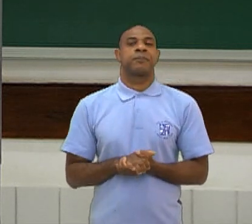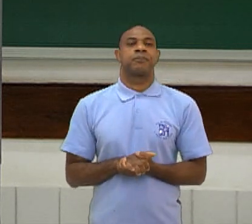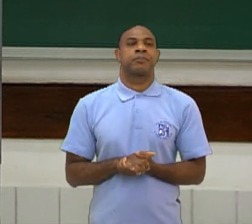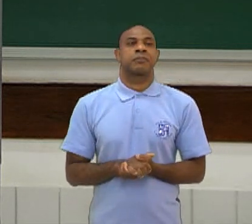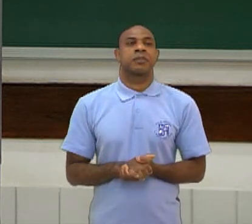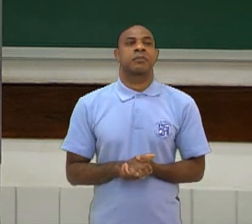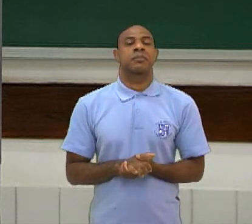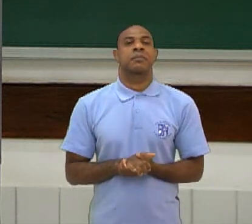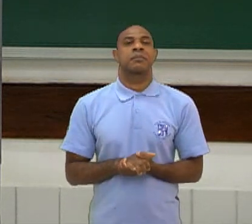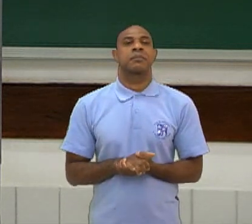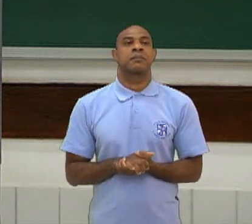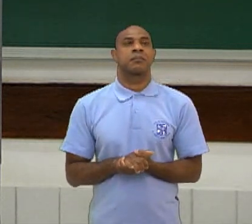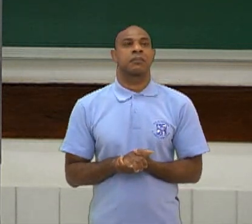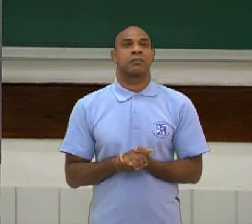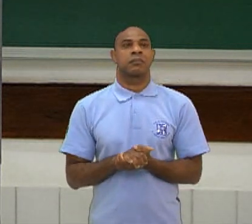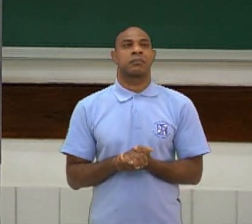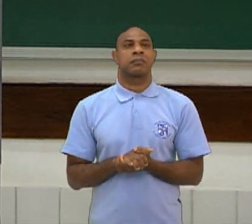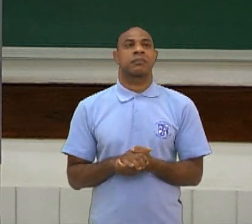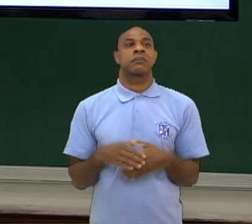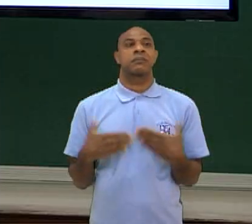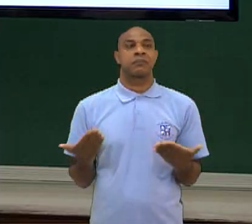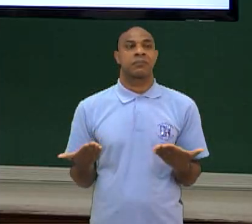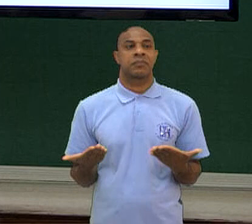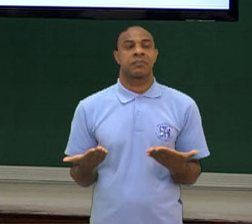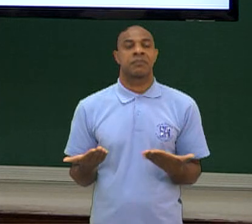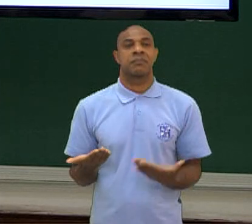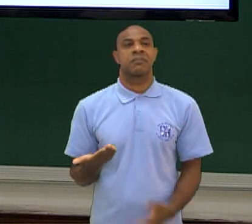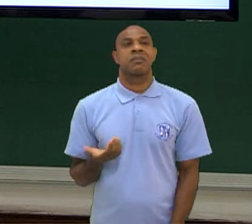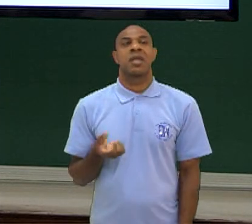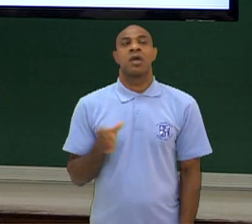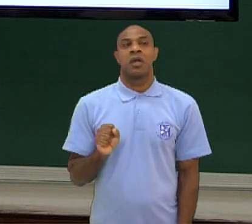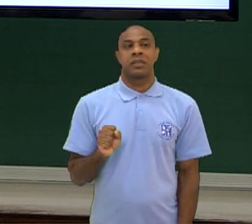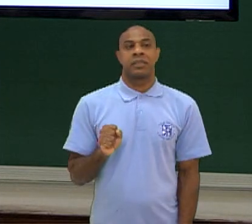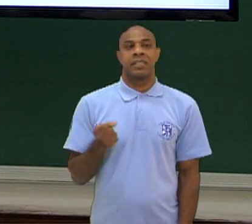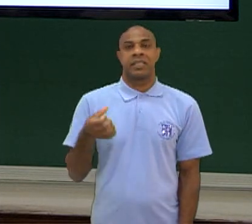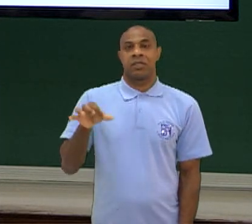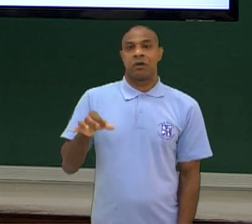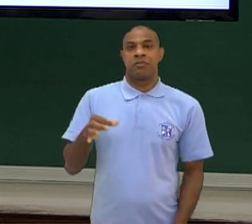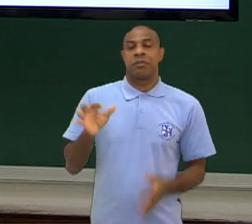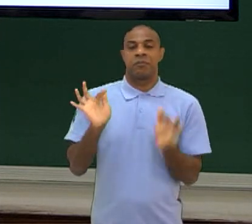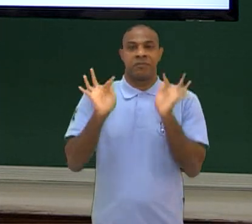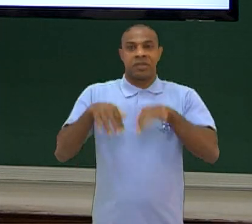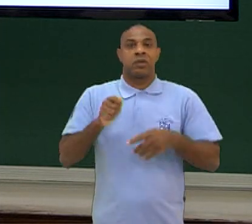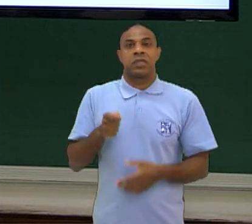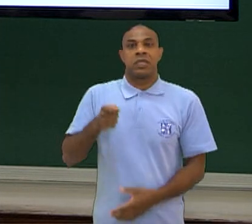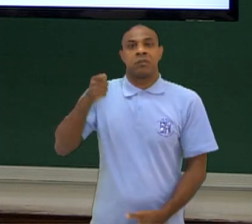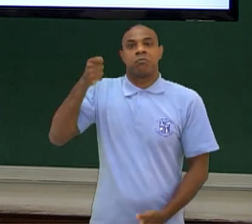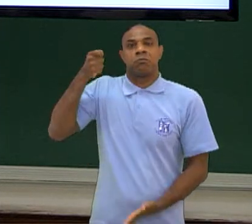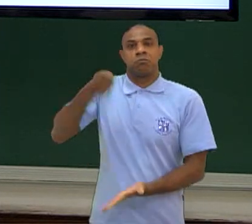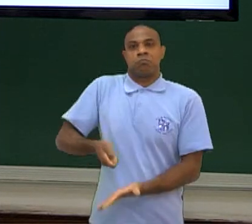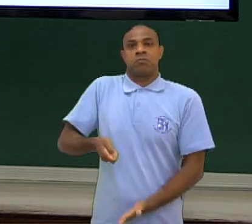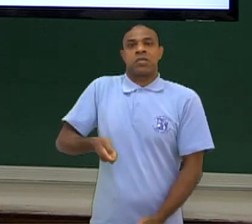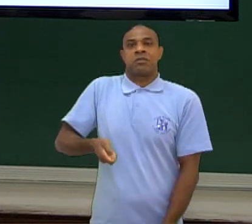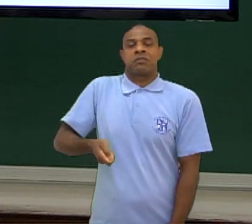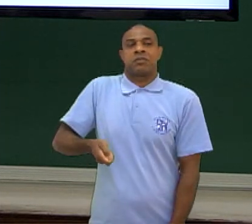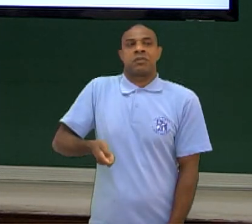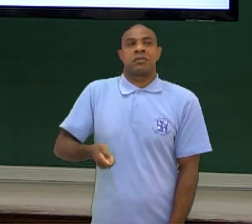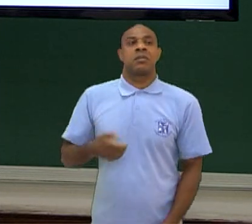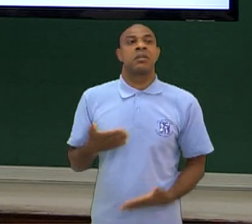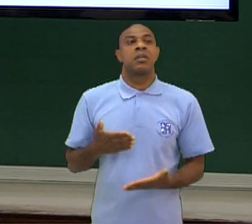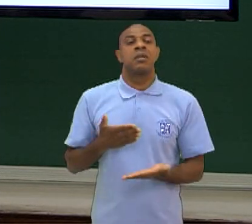Brasil na época. E aí, em 89, acaba a ditadura e a gente tem, até agora, o período da